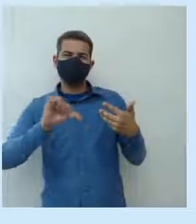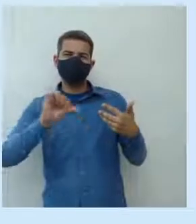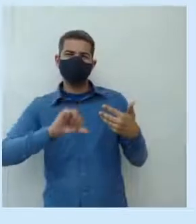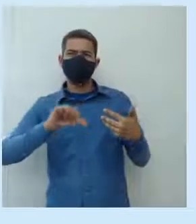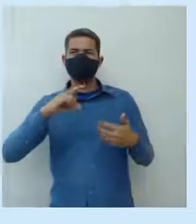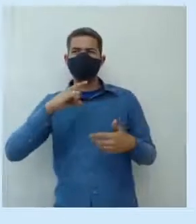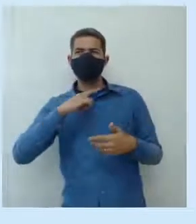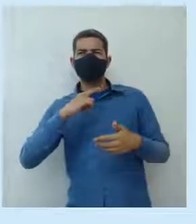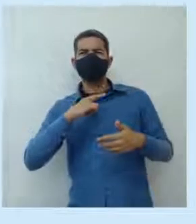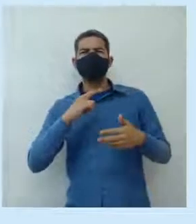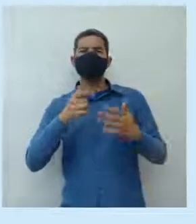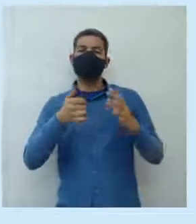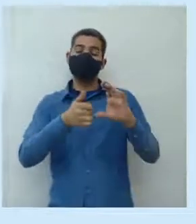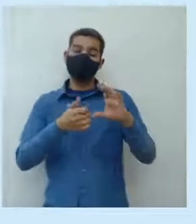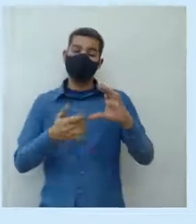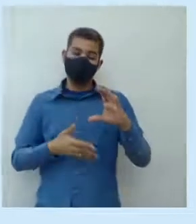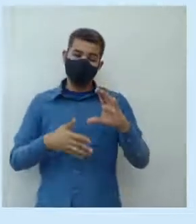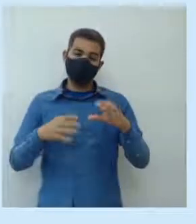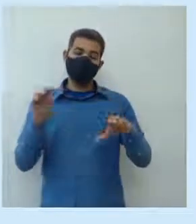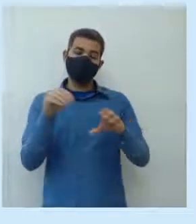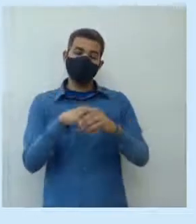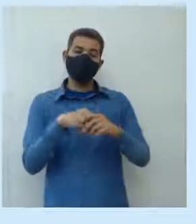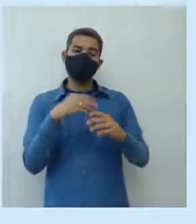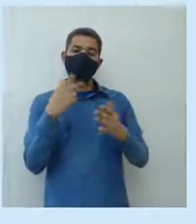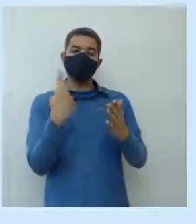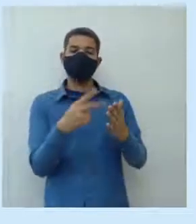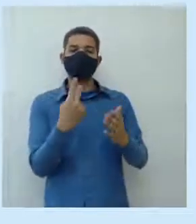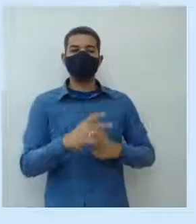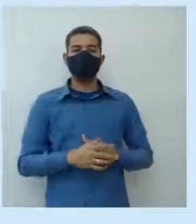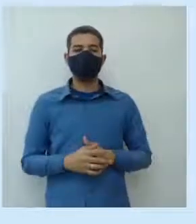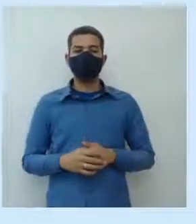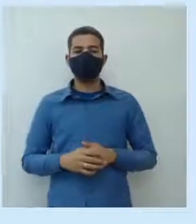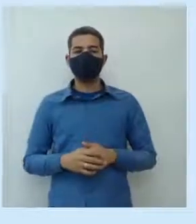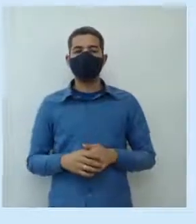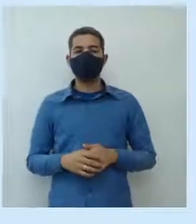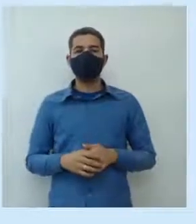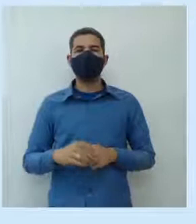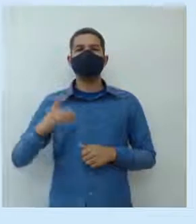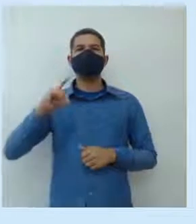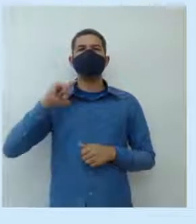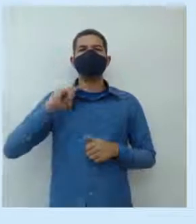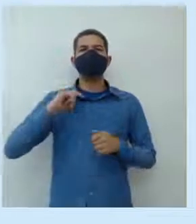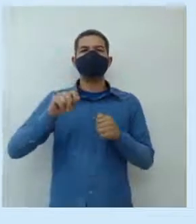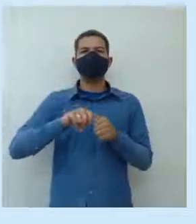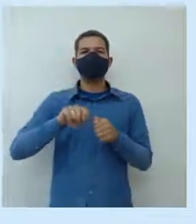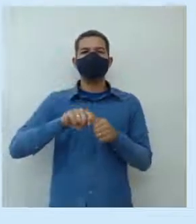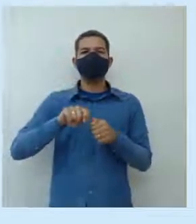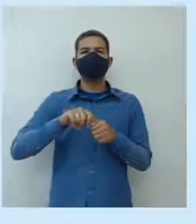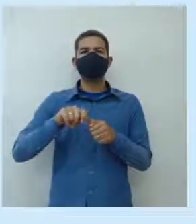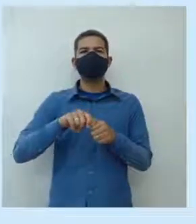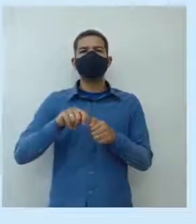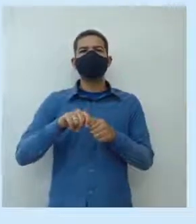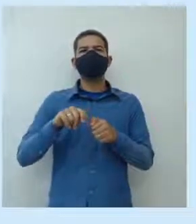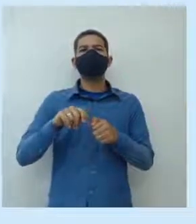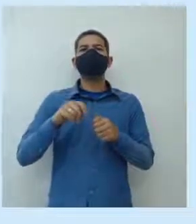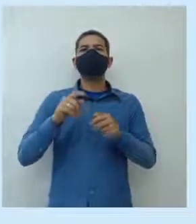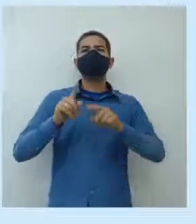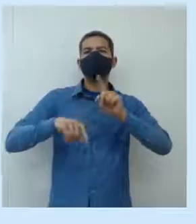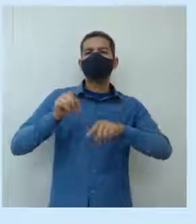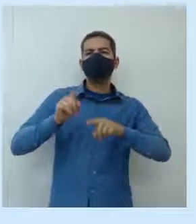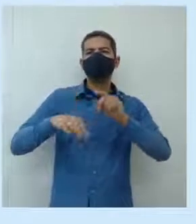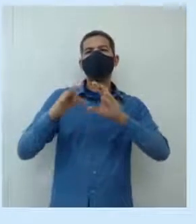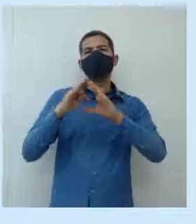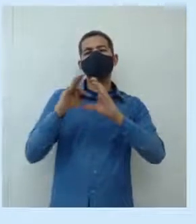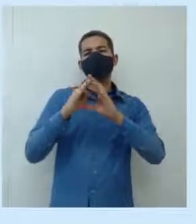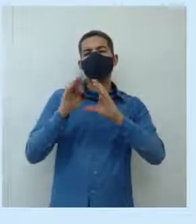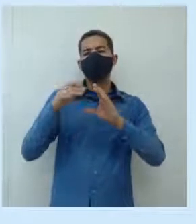tem características, né, distintas. Então primeiro, a produção desses produtos transgênicos ele não resolveria